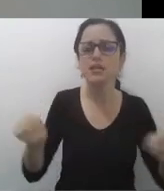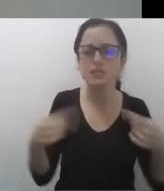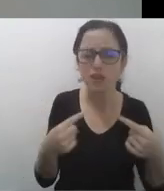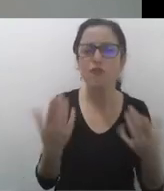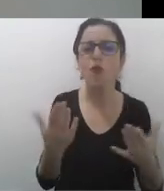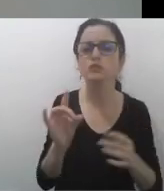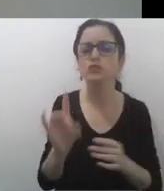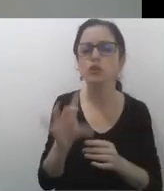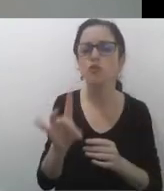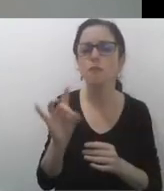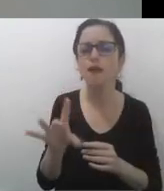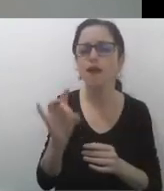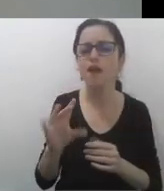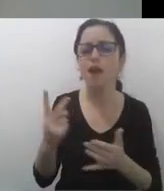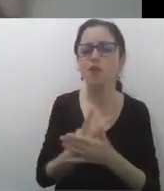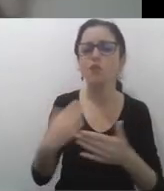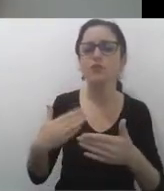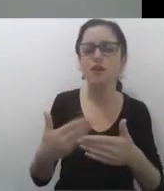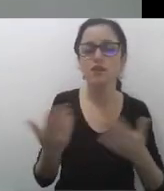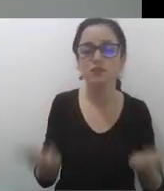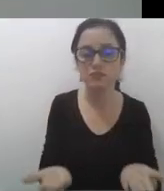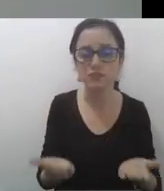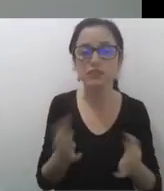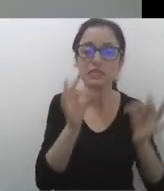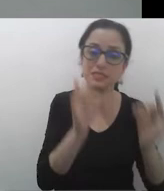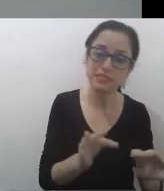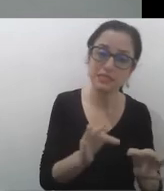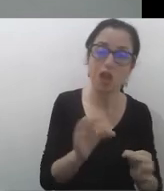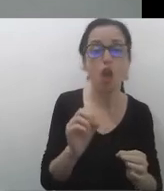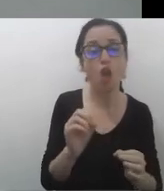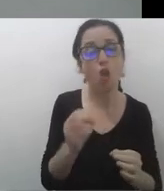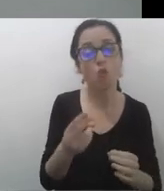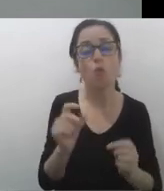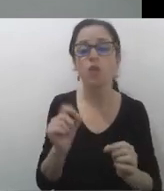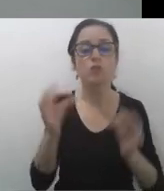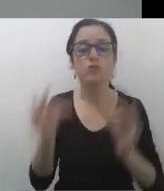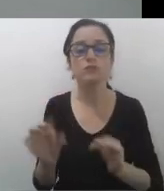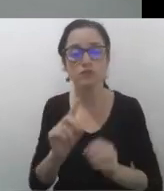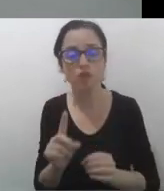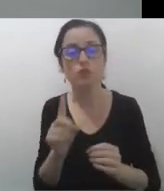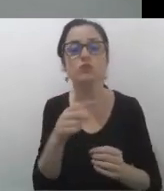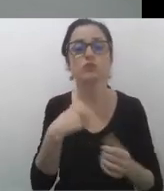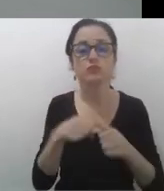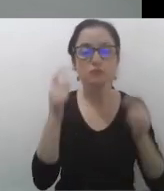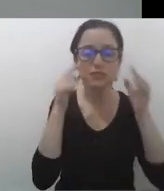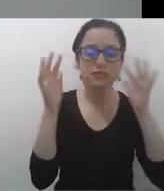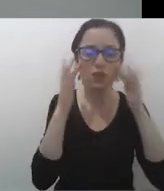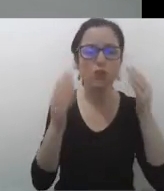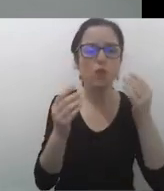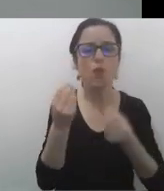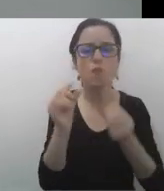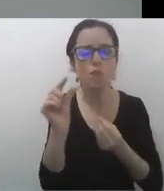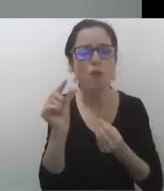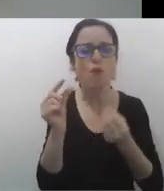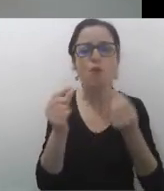Quais os desafios para que essa autonomização aconteça, o que dá certo, o que não dá? Eu estou pensando um pouco como